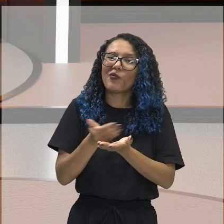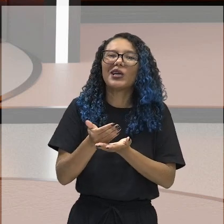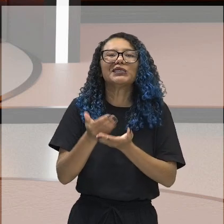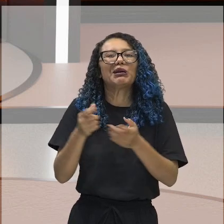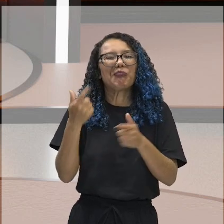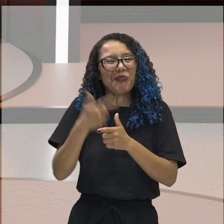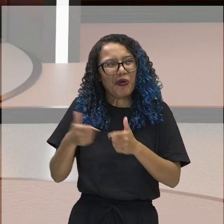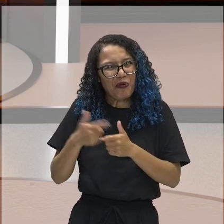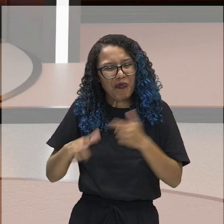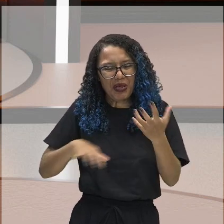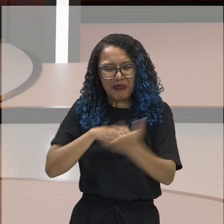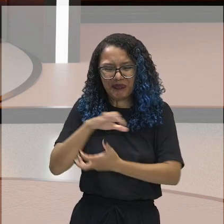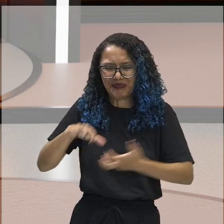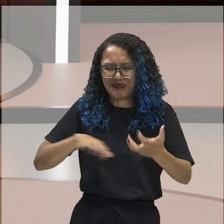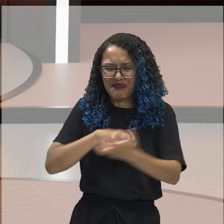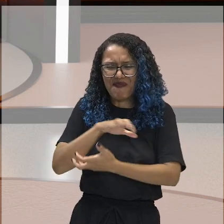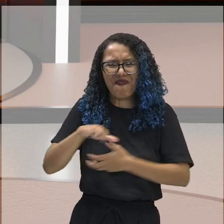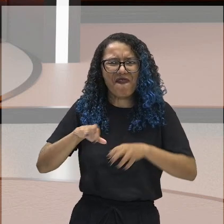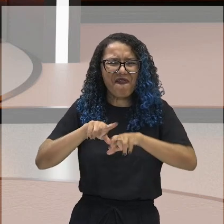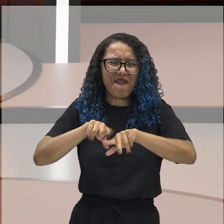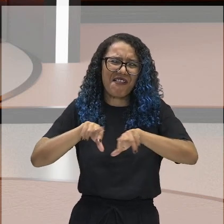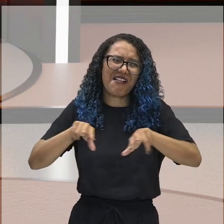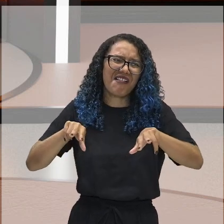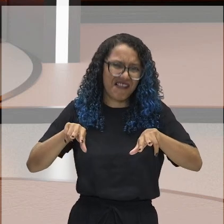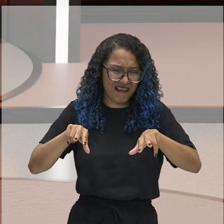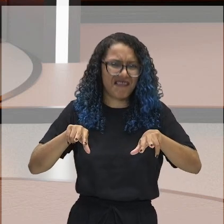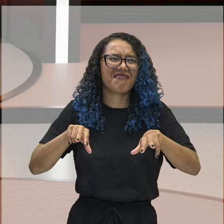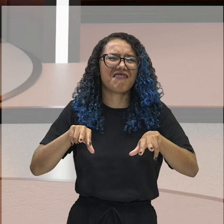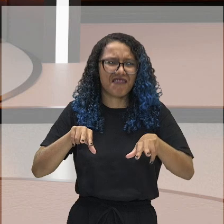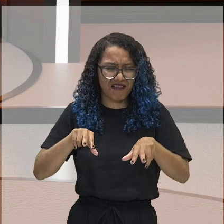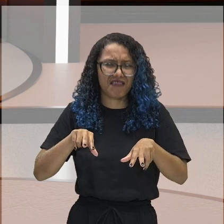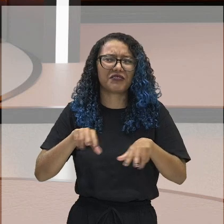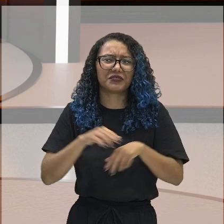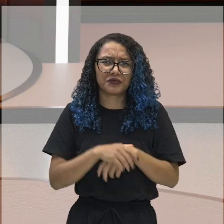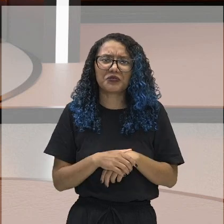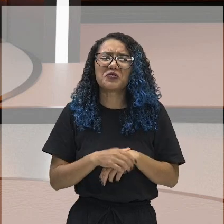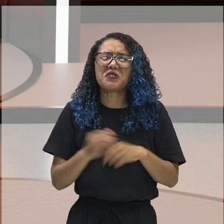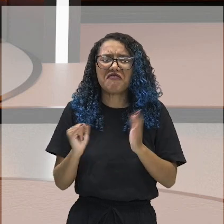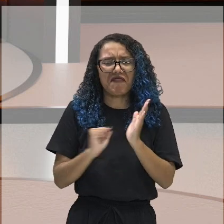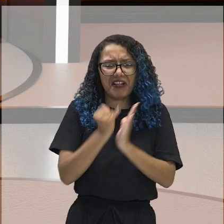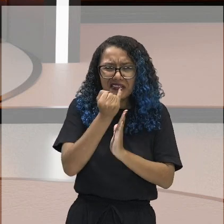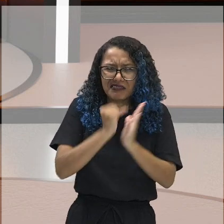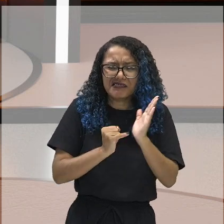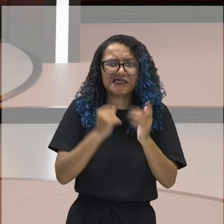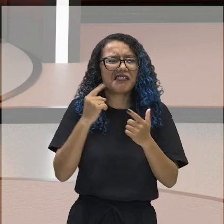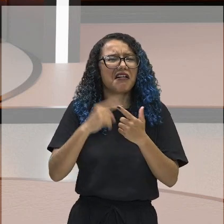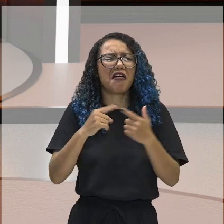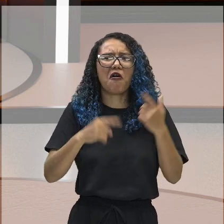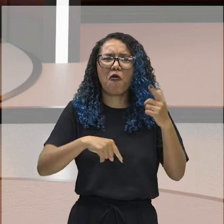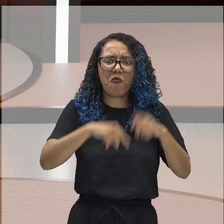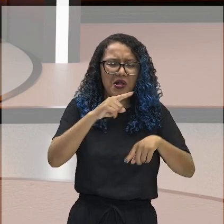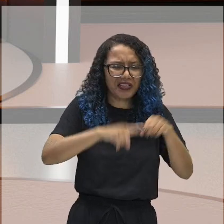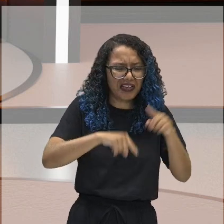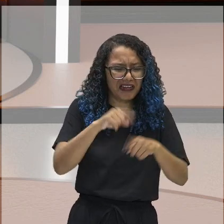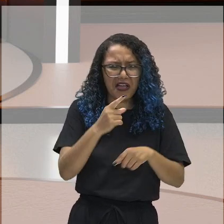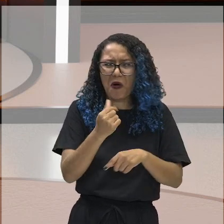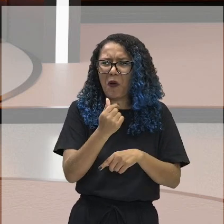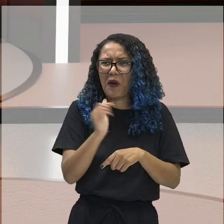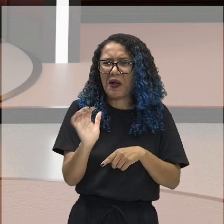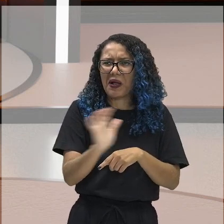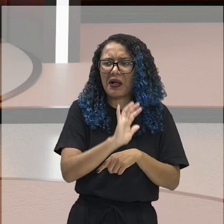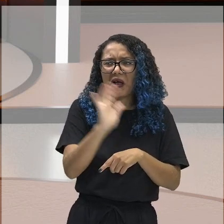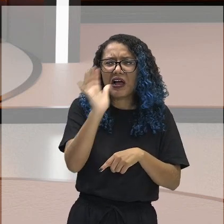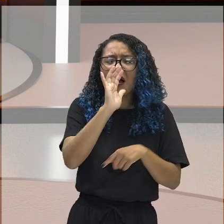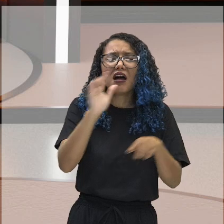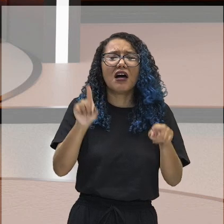tá? Então, lembra aí, tem a inflação, os produtos eles estão aí aumentando de preços. Eu tenho também aí